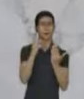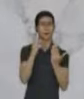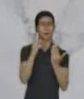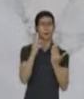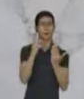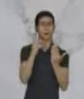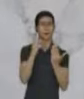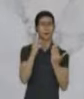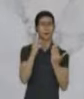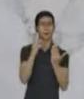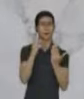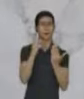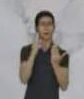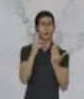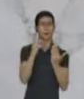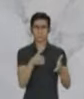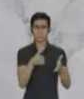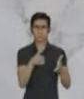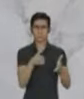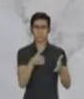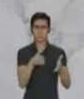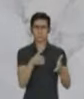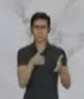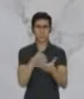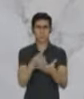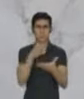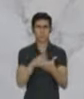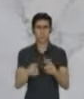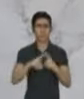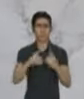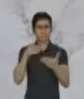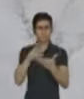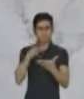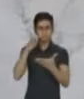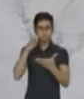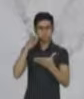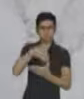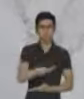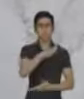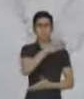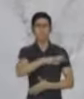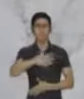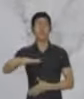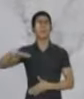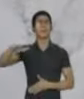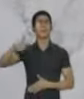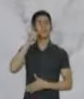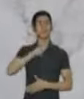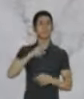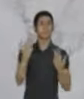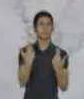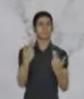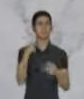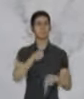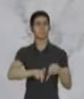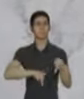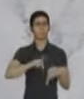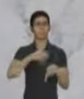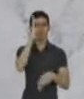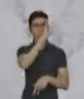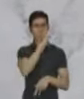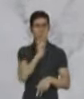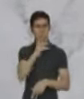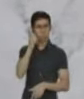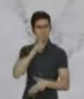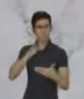formações rochosas mas sempre chego rio ao mar e à luta do povo brasileiro vai chegar no mar qual é o mar